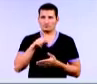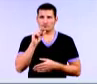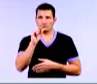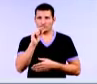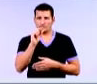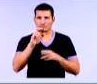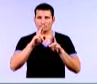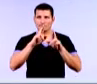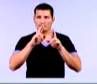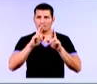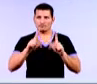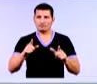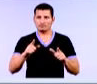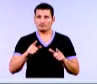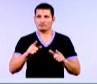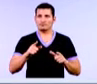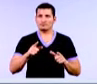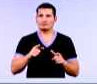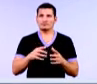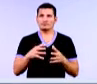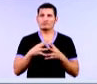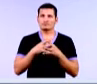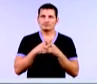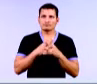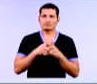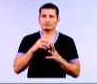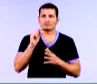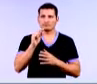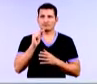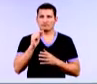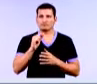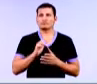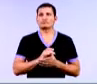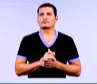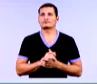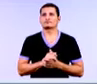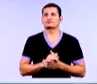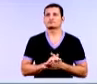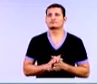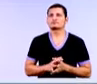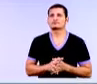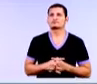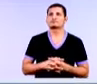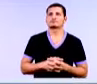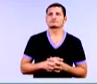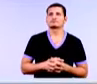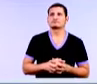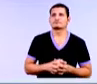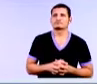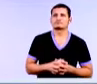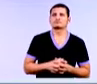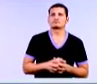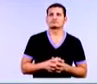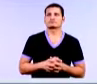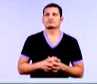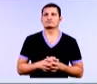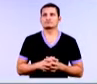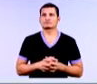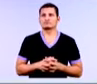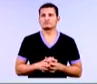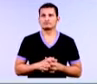pouquinho mais complexos, mas nada que desencoraje a gente, né? Olha lá, em vez de